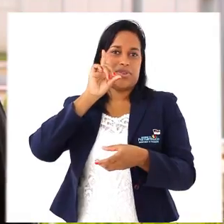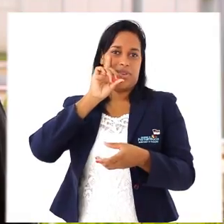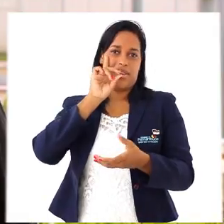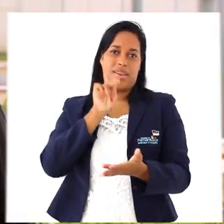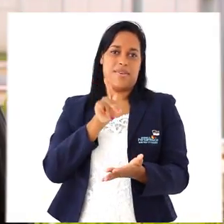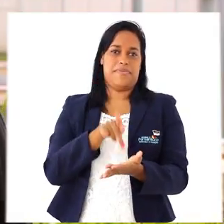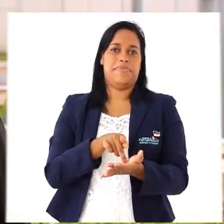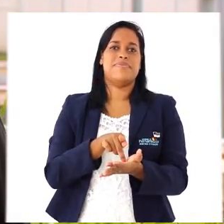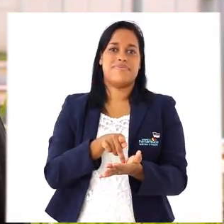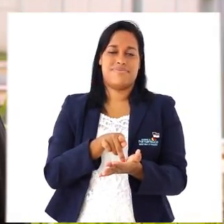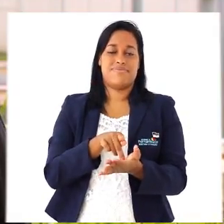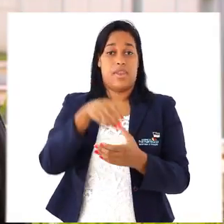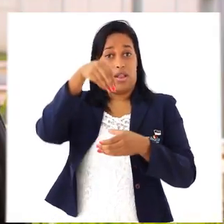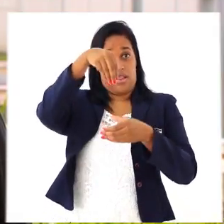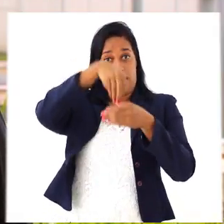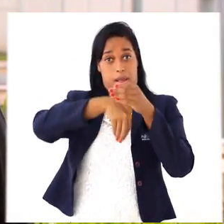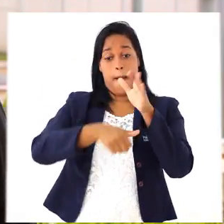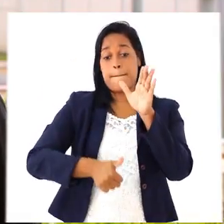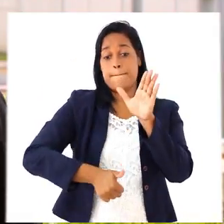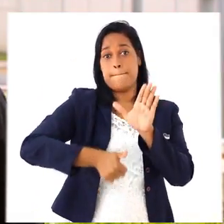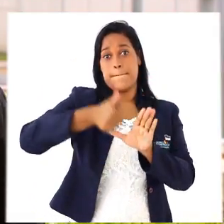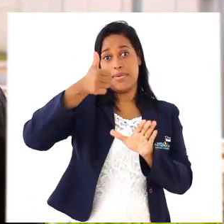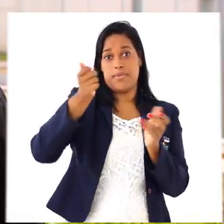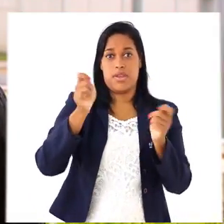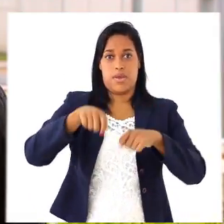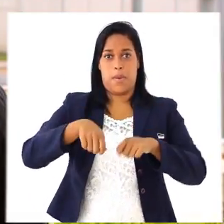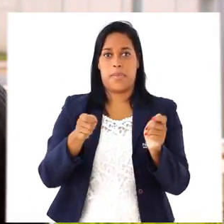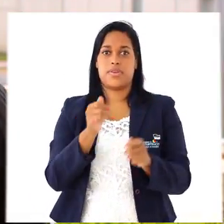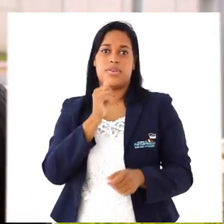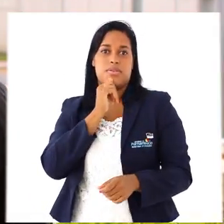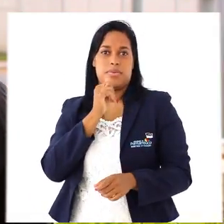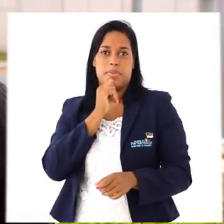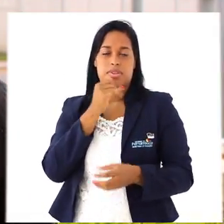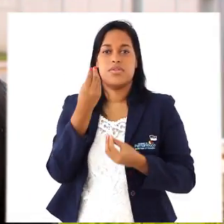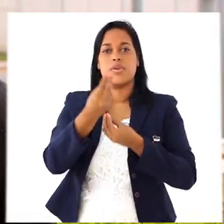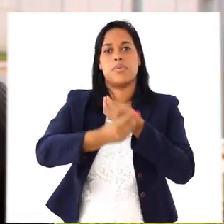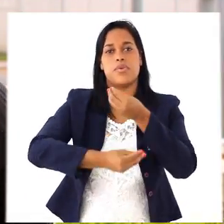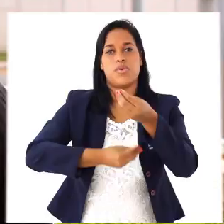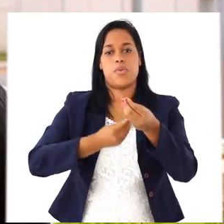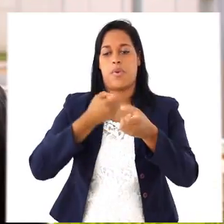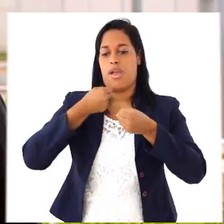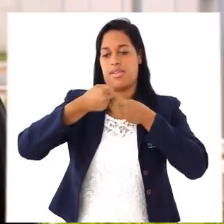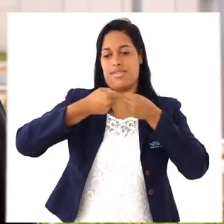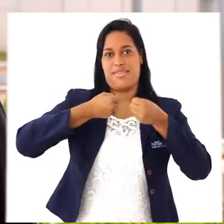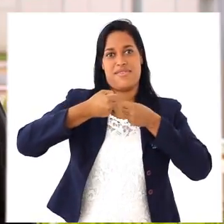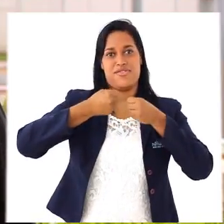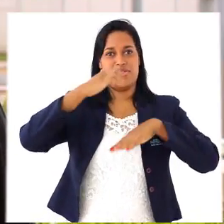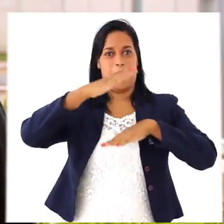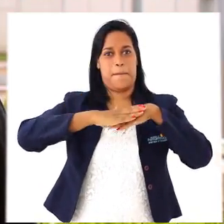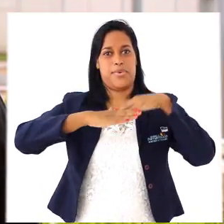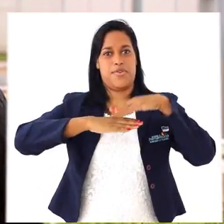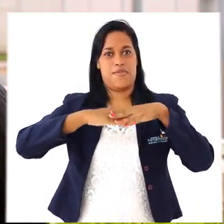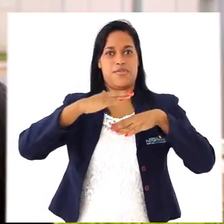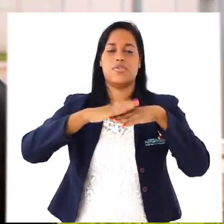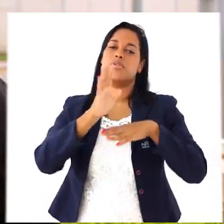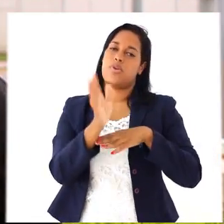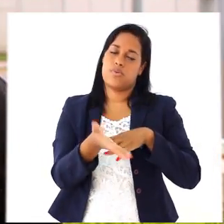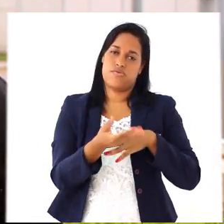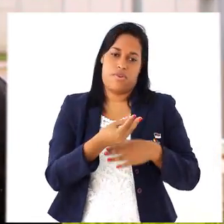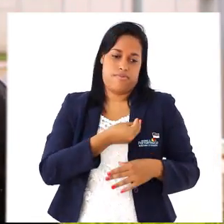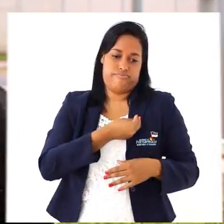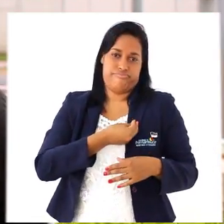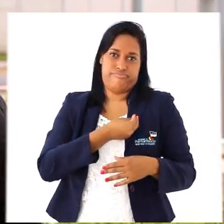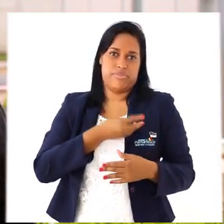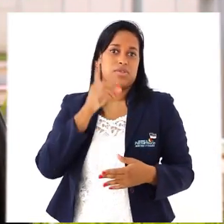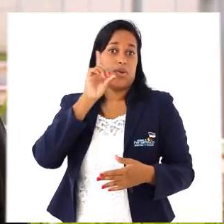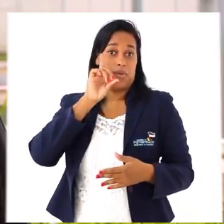realidade. Então na primeira competência a gente vai, por exemplo, passar uma entrevista com um técnico de segurança que viveu a